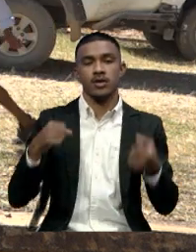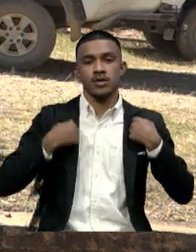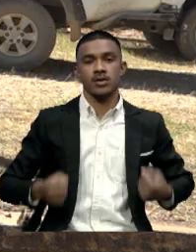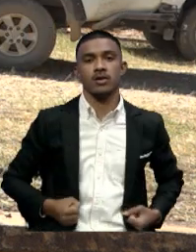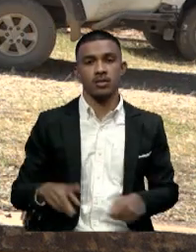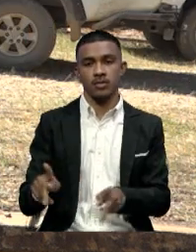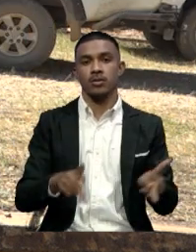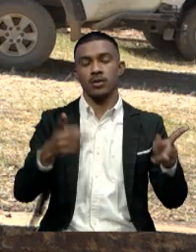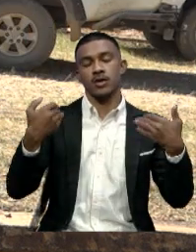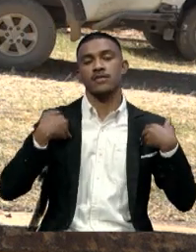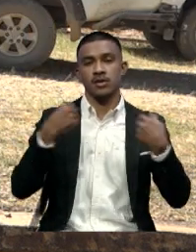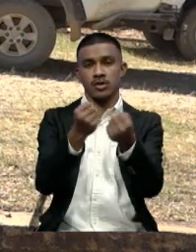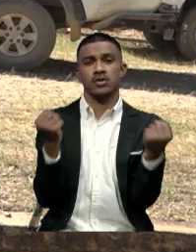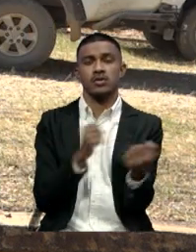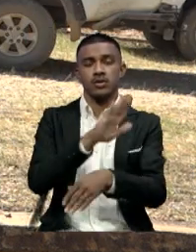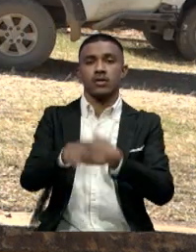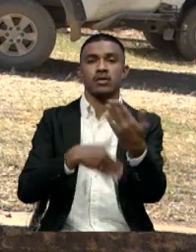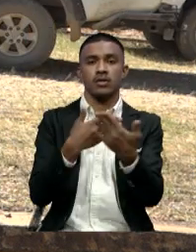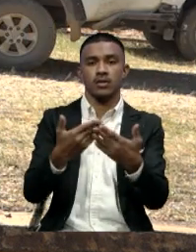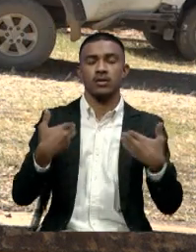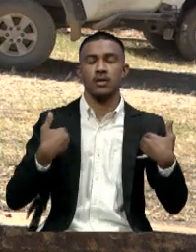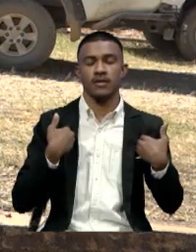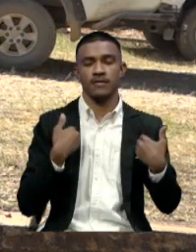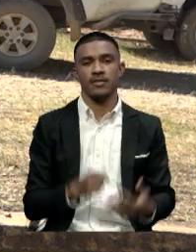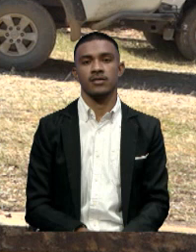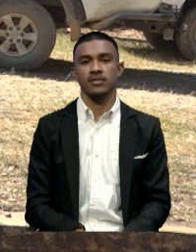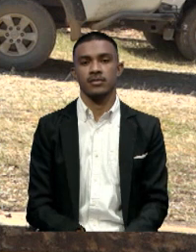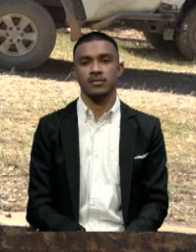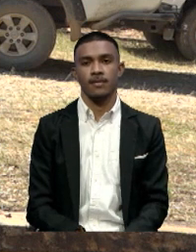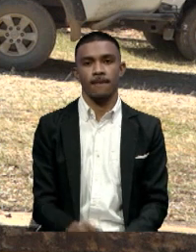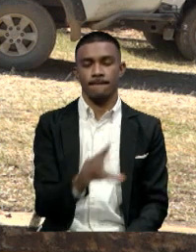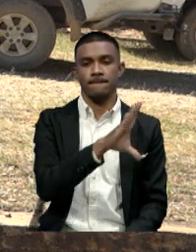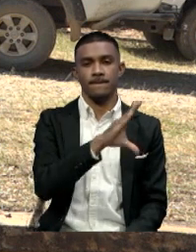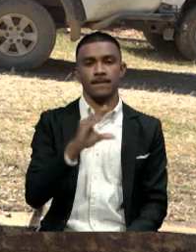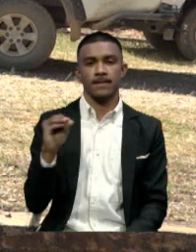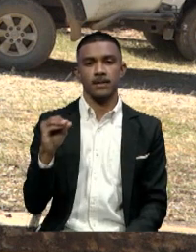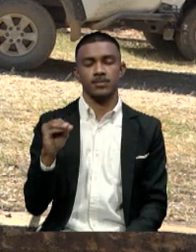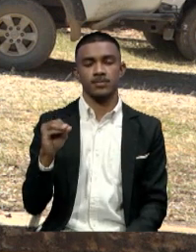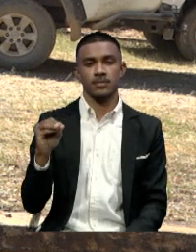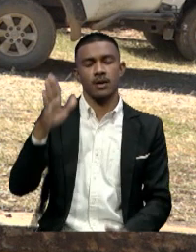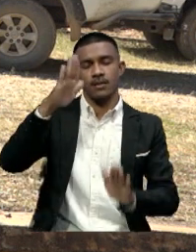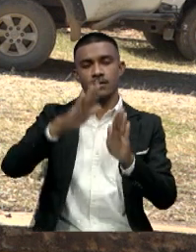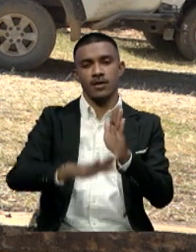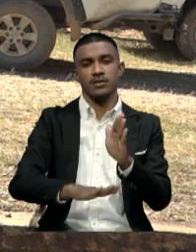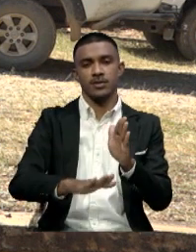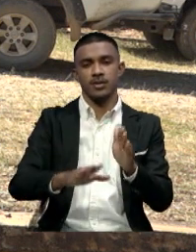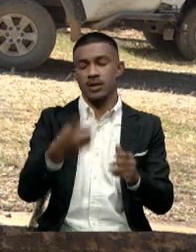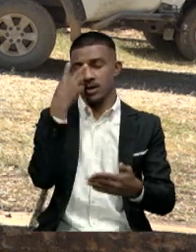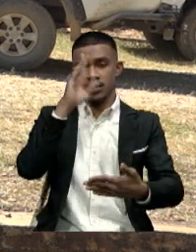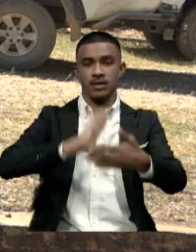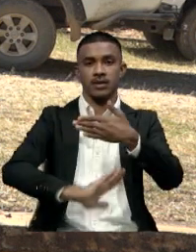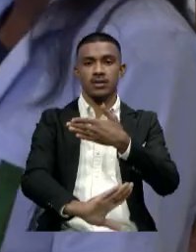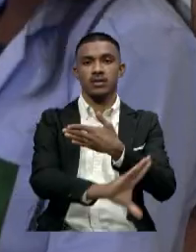Iha suku hotu iha. Iha suku hotu iha. E menos duni mak parteira ho enfermeiro